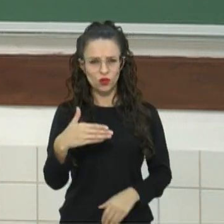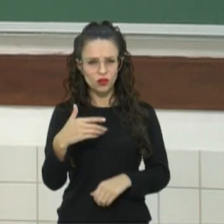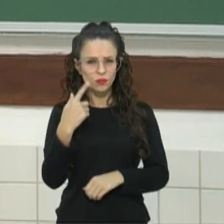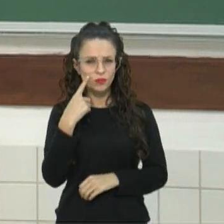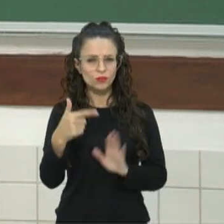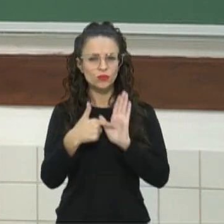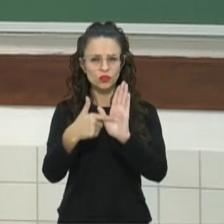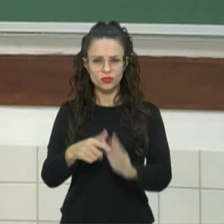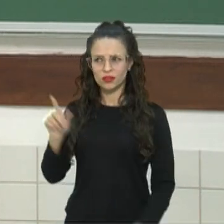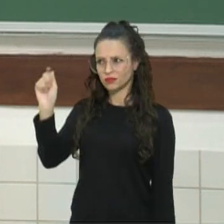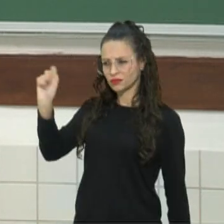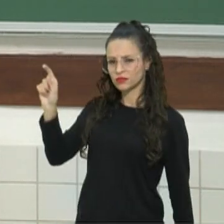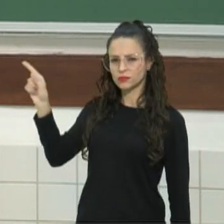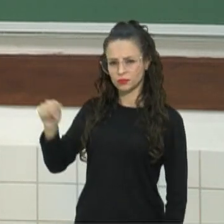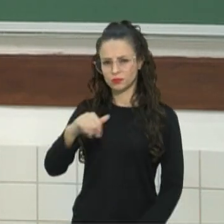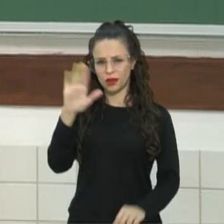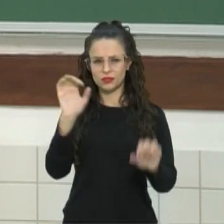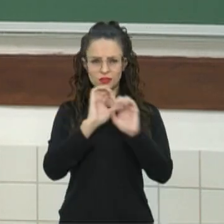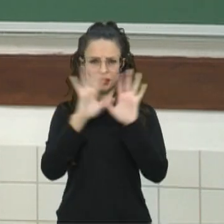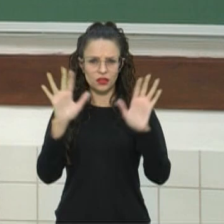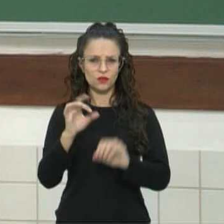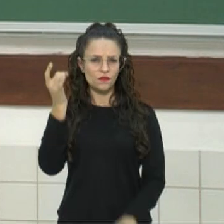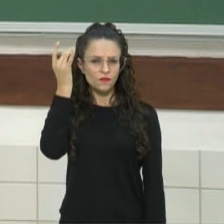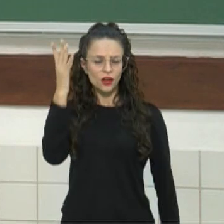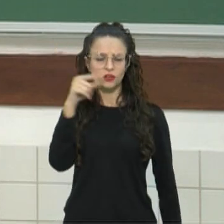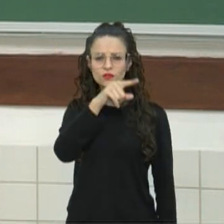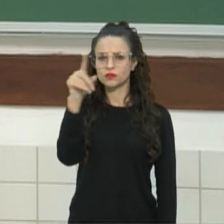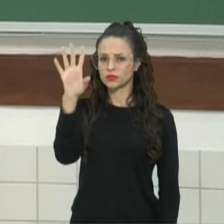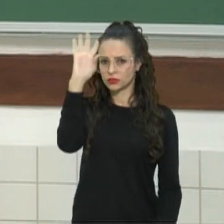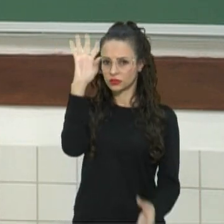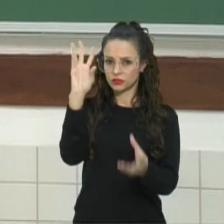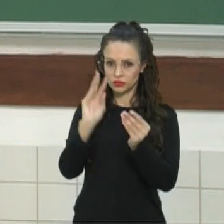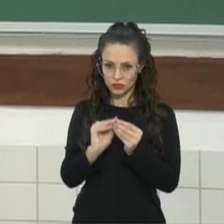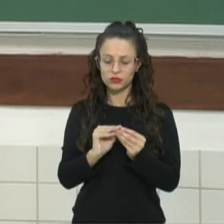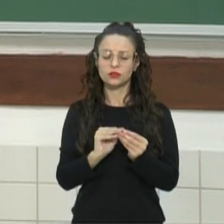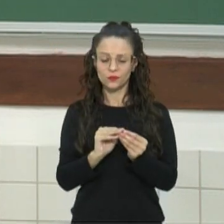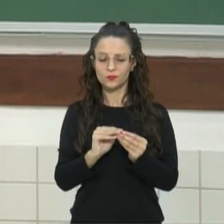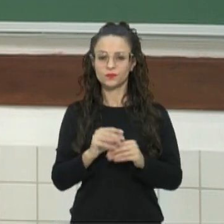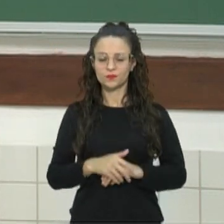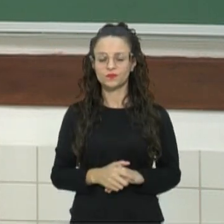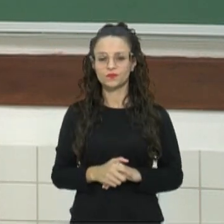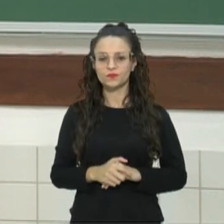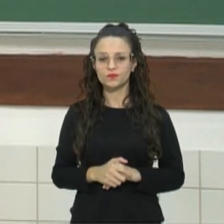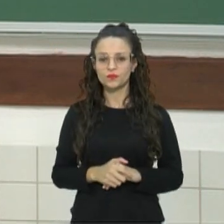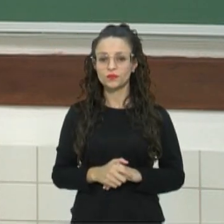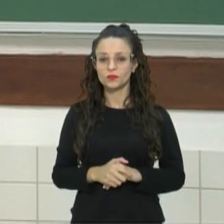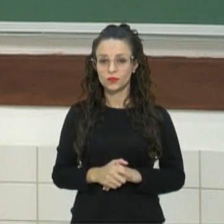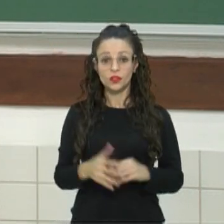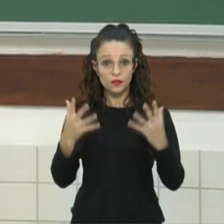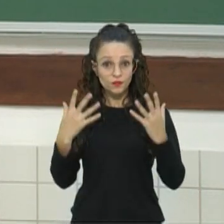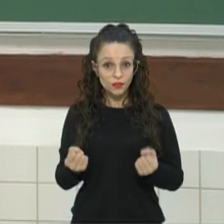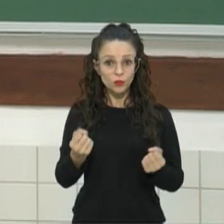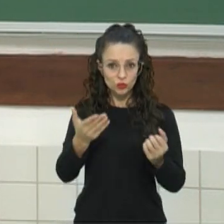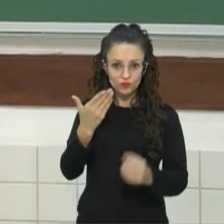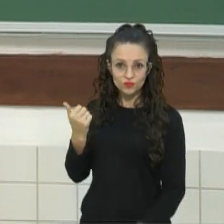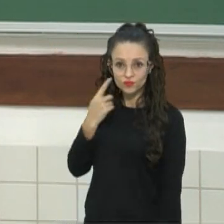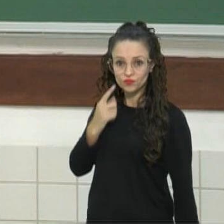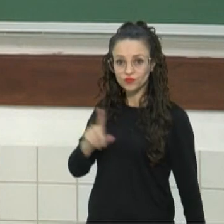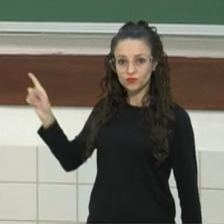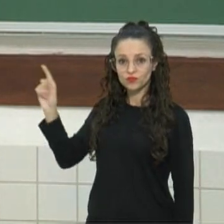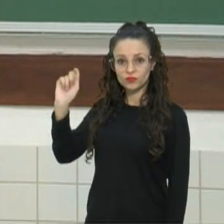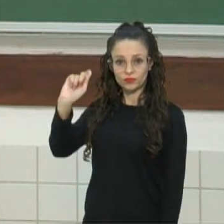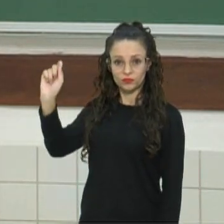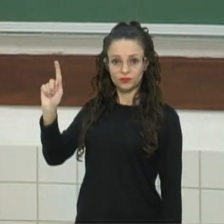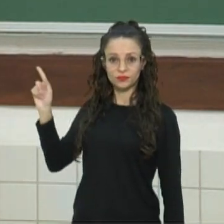vocês ali no quadro, inclusive, que daí fica mais fácil para que vocês entendam, beleza? Bora para o quadro comigo, então, senhoras e